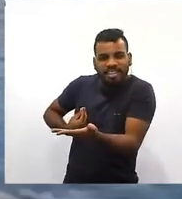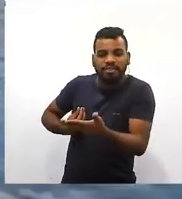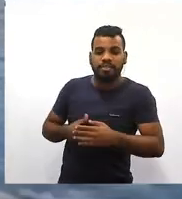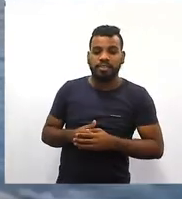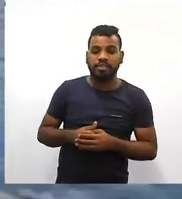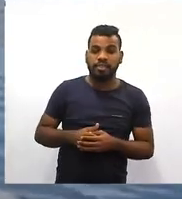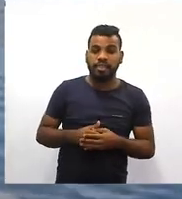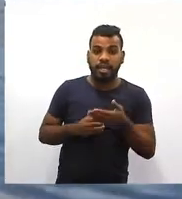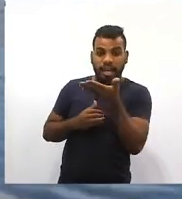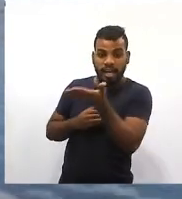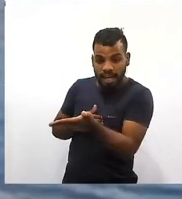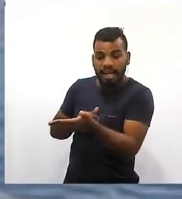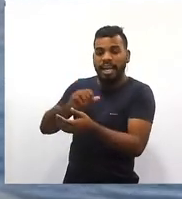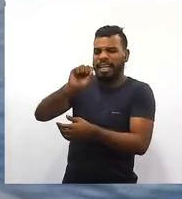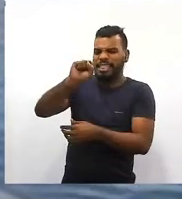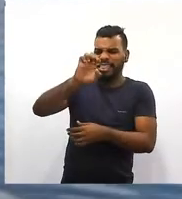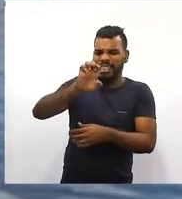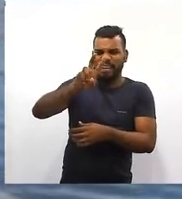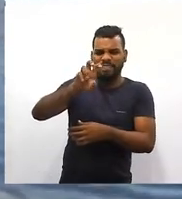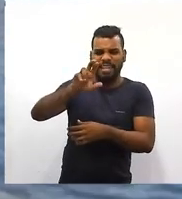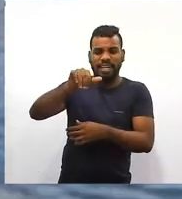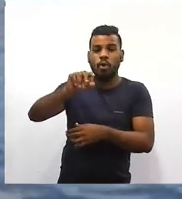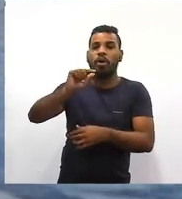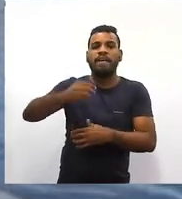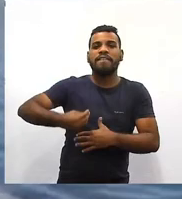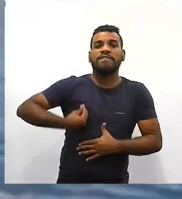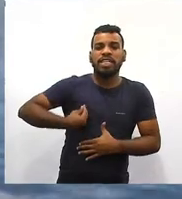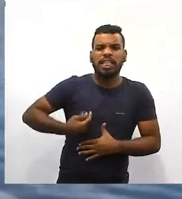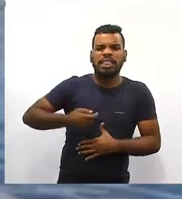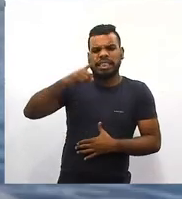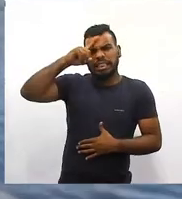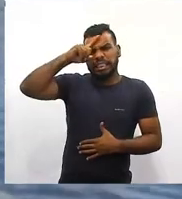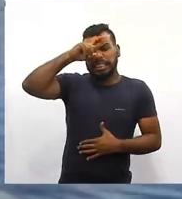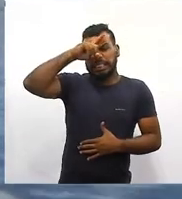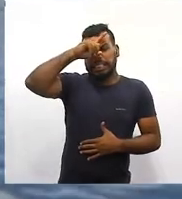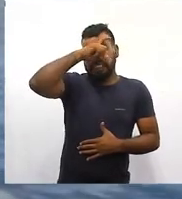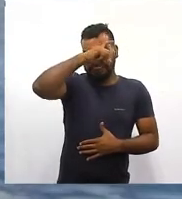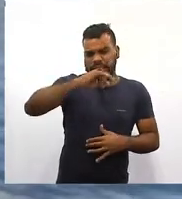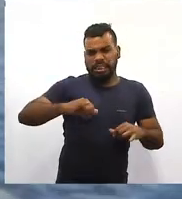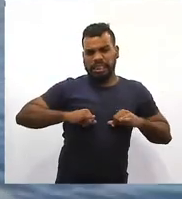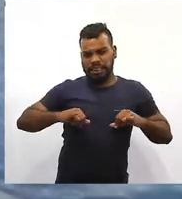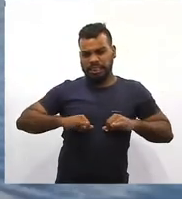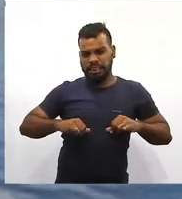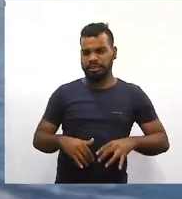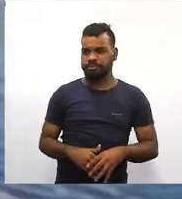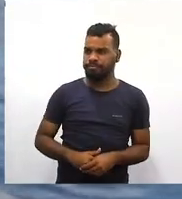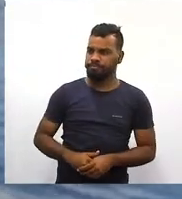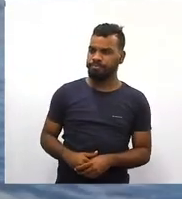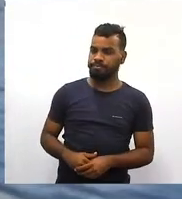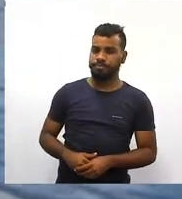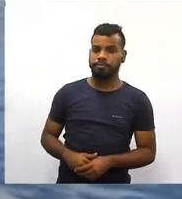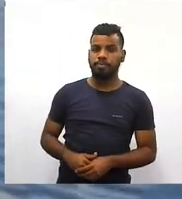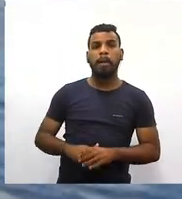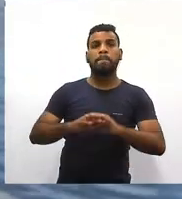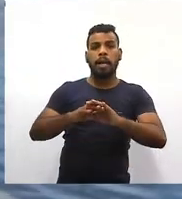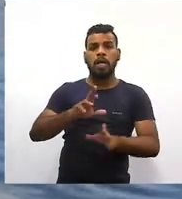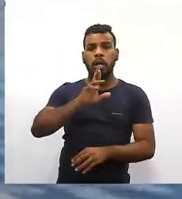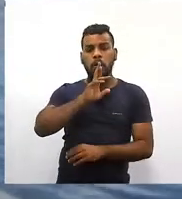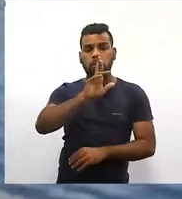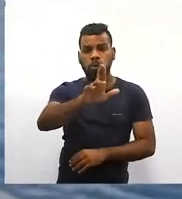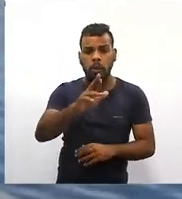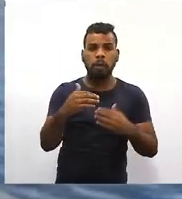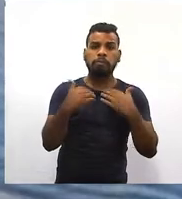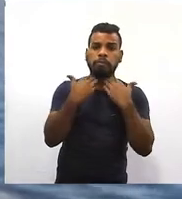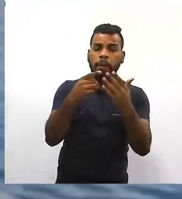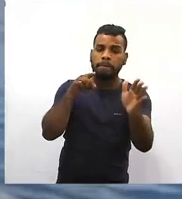é difícil, é uma vida severa, né? É uma vida difícil, tá bom? Olha lá, mas se responder não pude a pergunta que